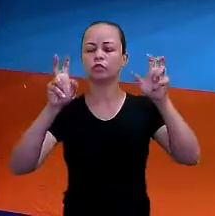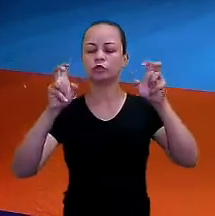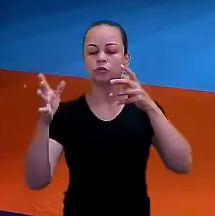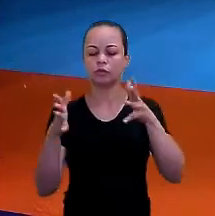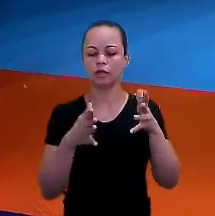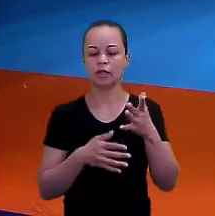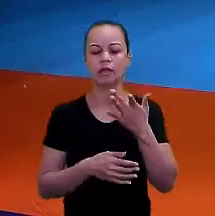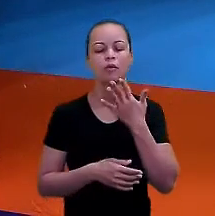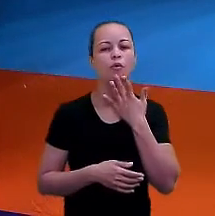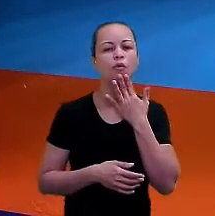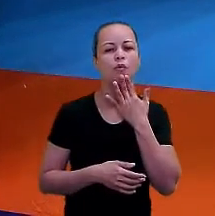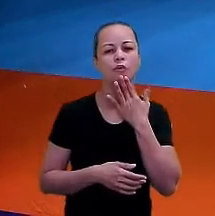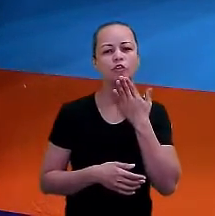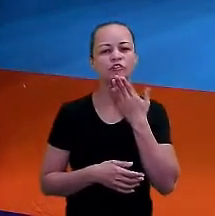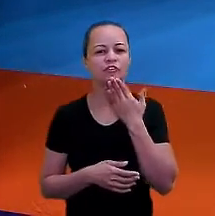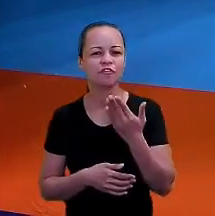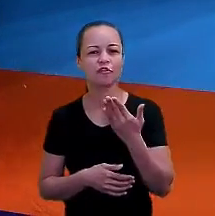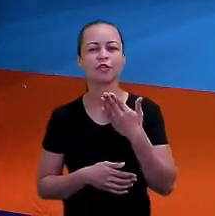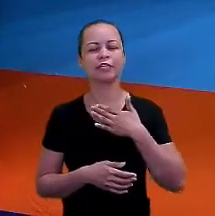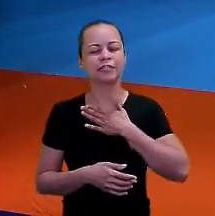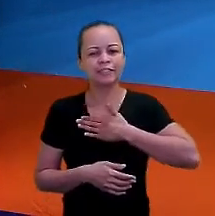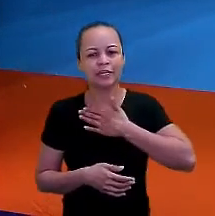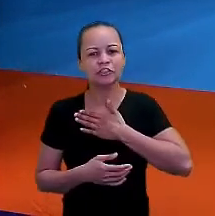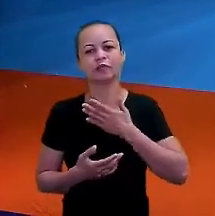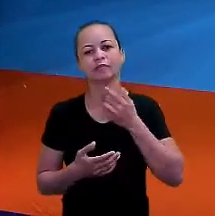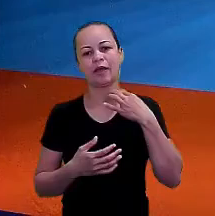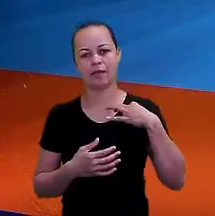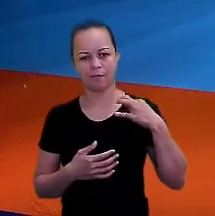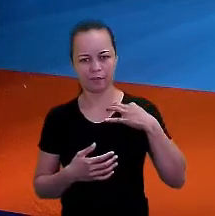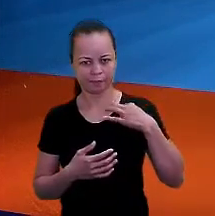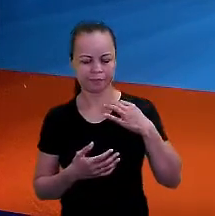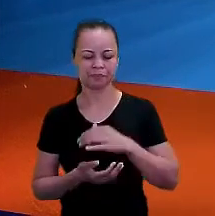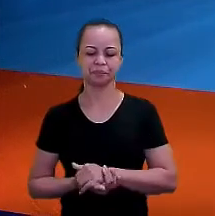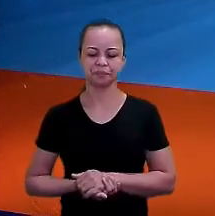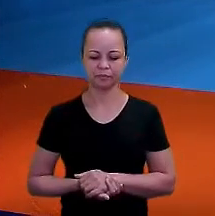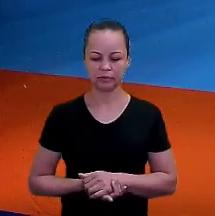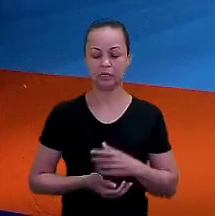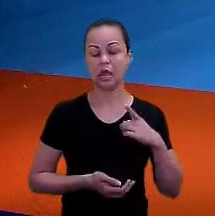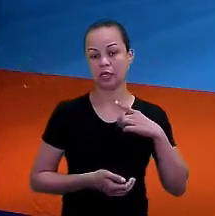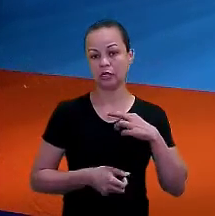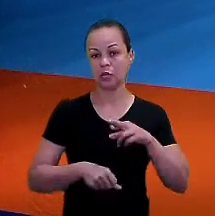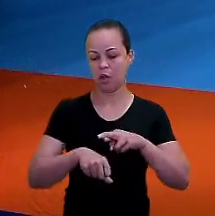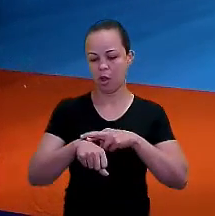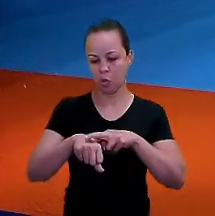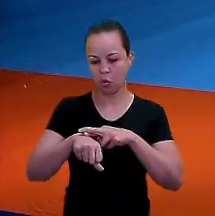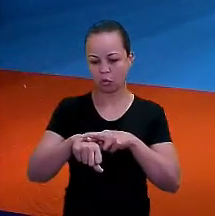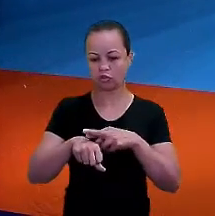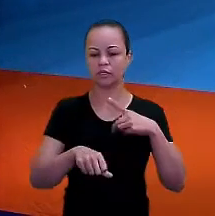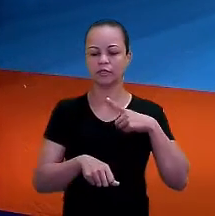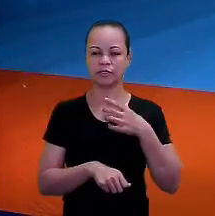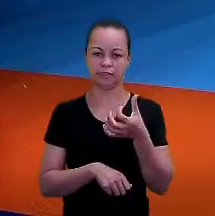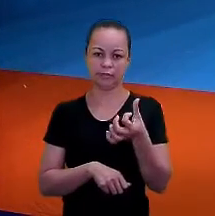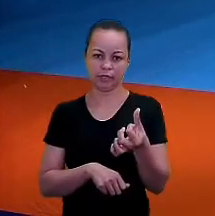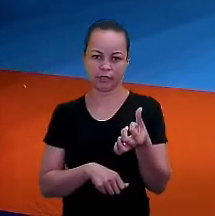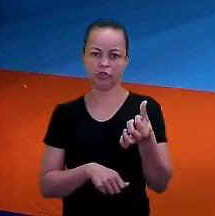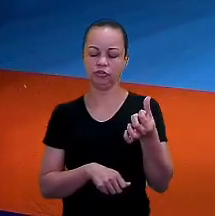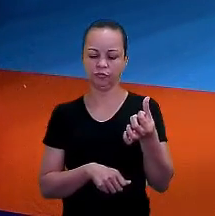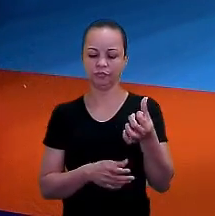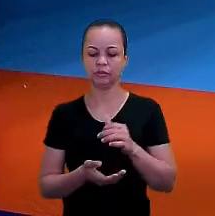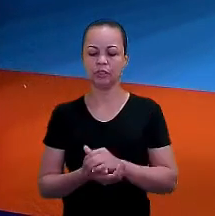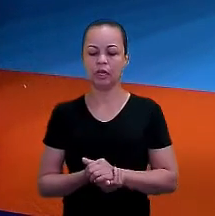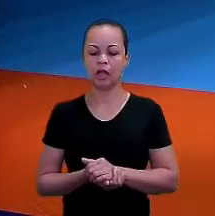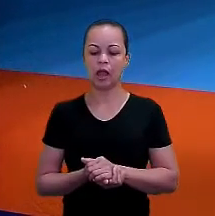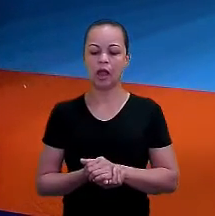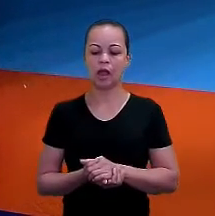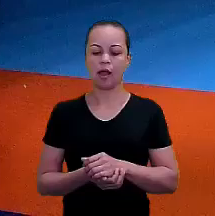Cores favoritas de camisa. E aí eu tenho a roxa, que ganhou 6 votos, a amarela, que